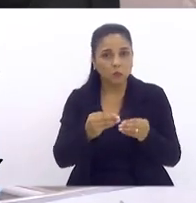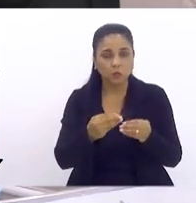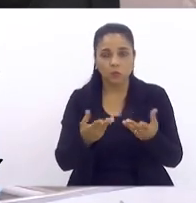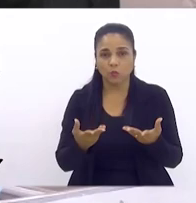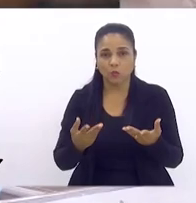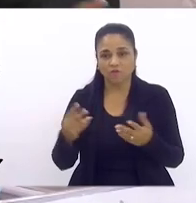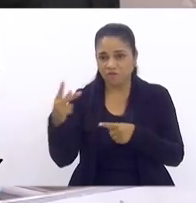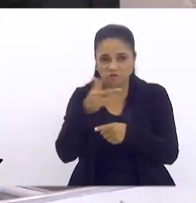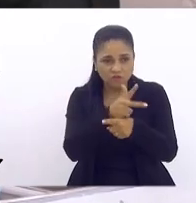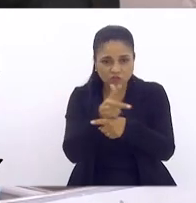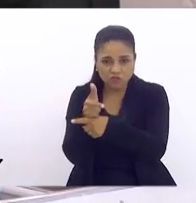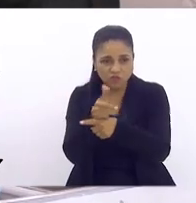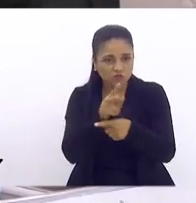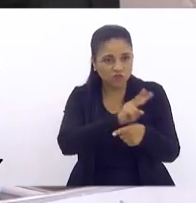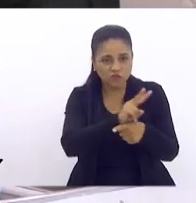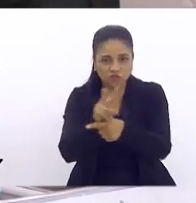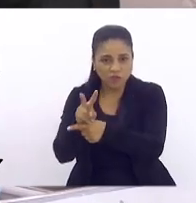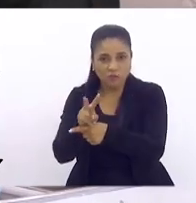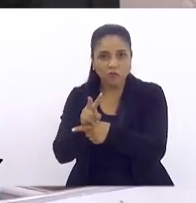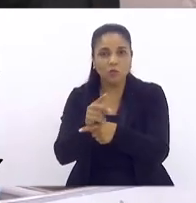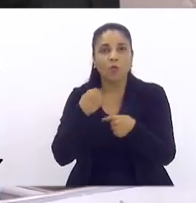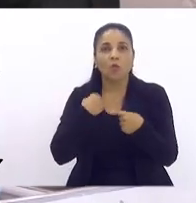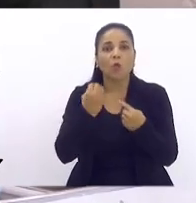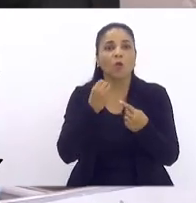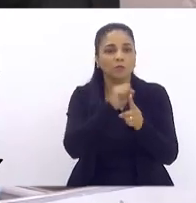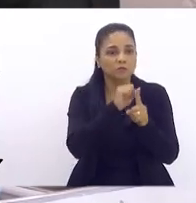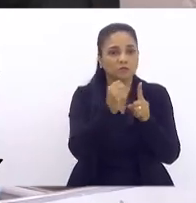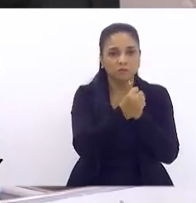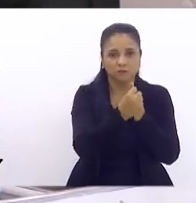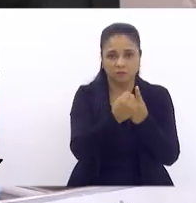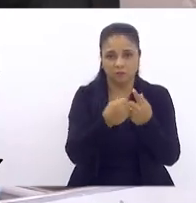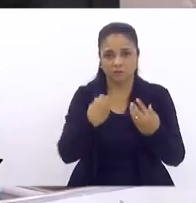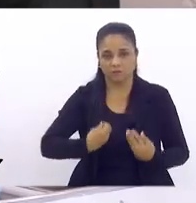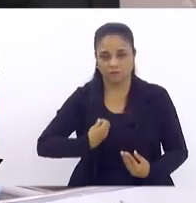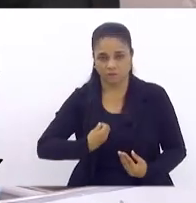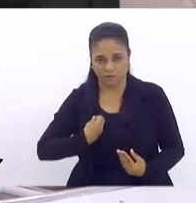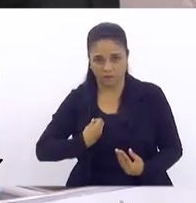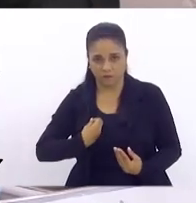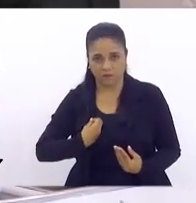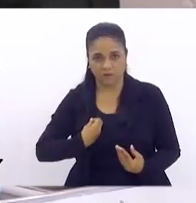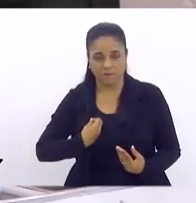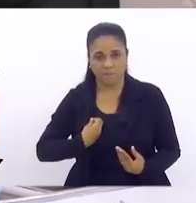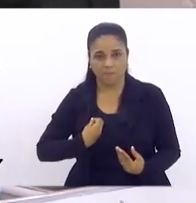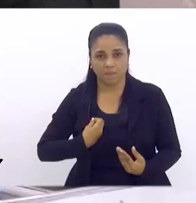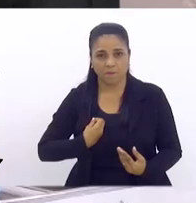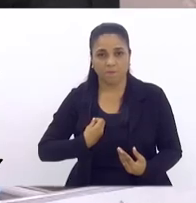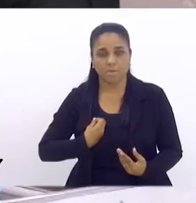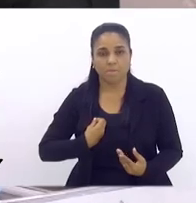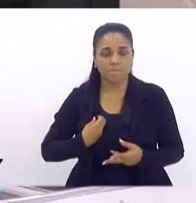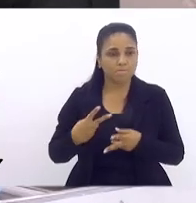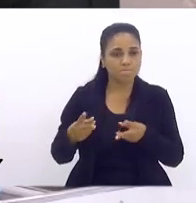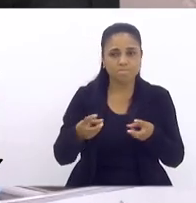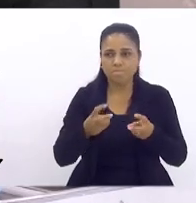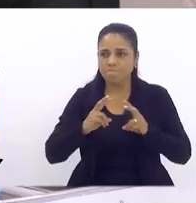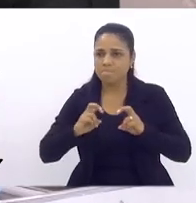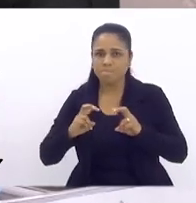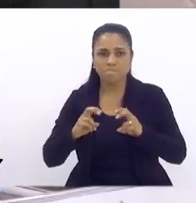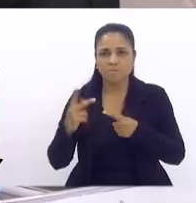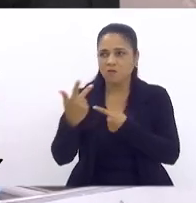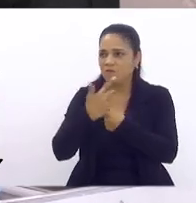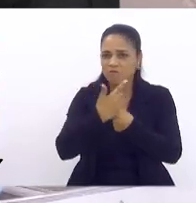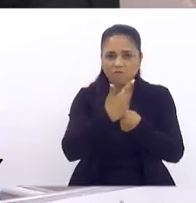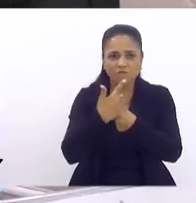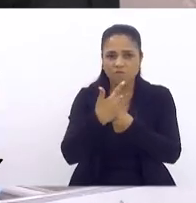Como ficará a cabeça da sociedade inclusive do dito cidadão de bem com a eterna percepção de vigilância ensina